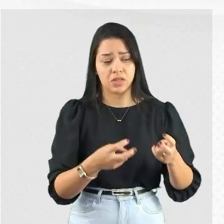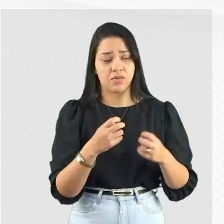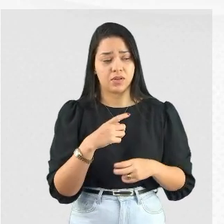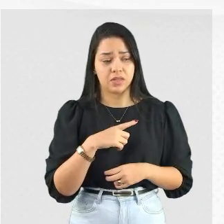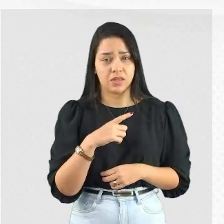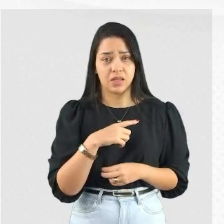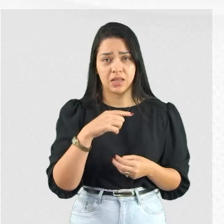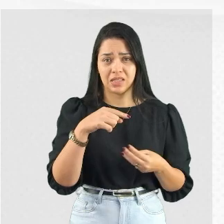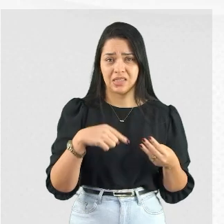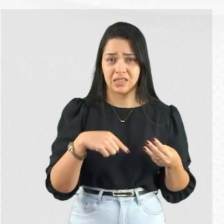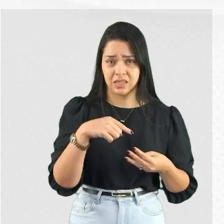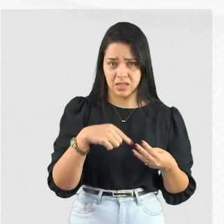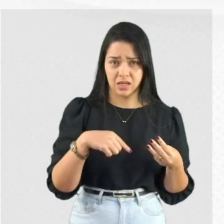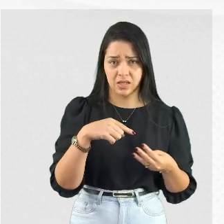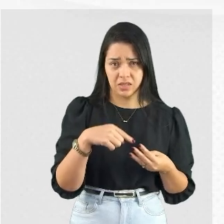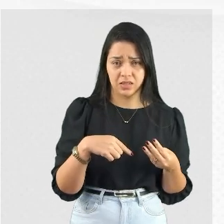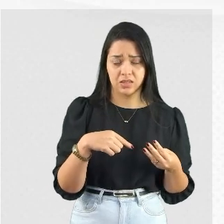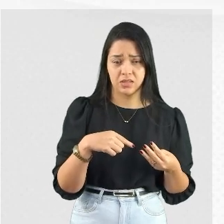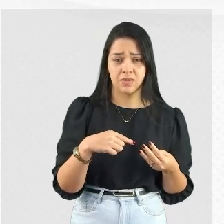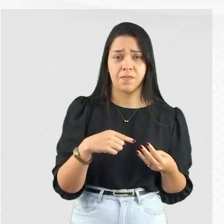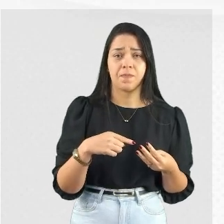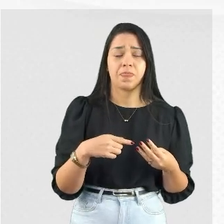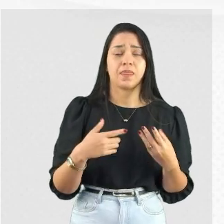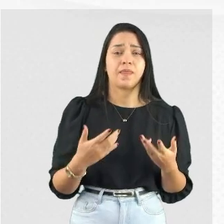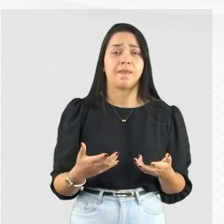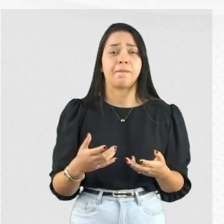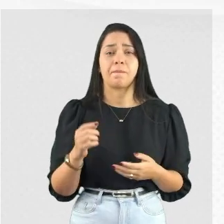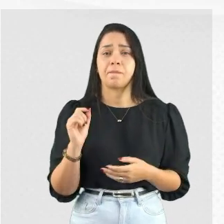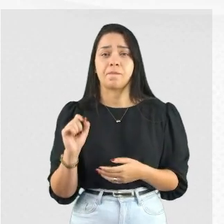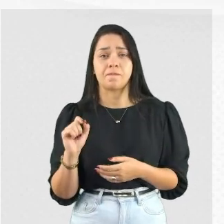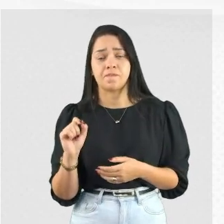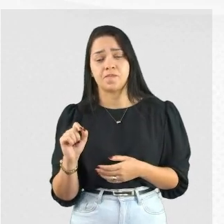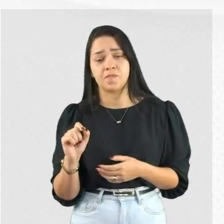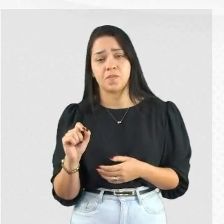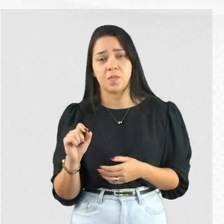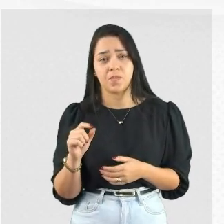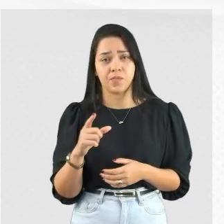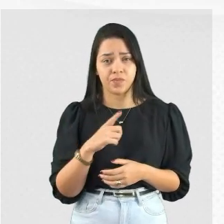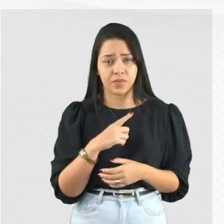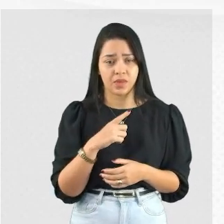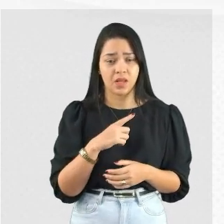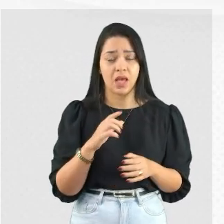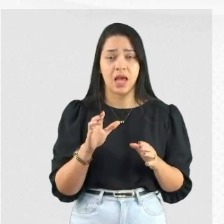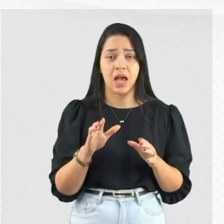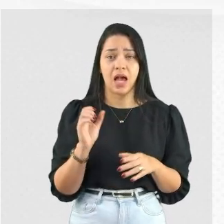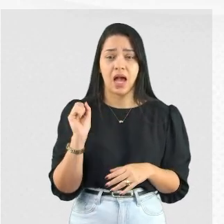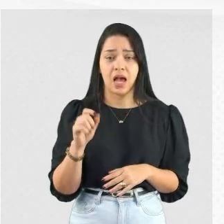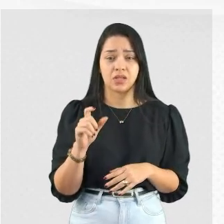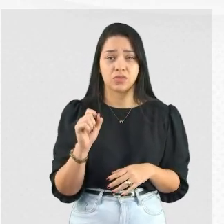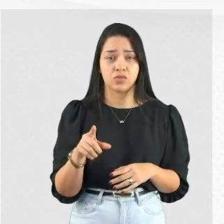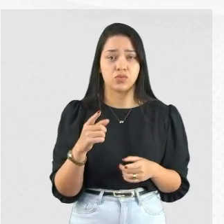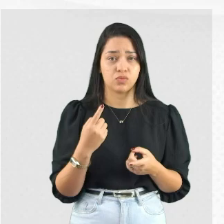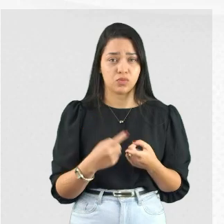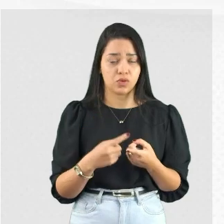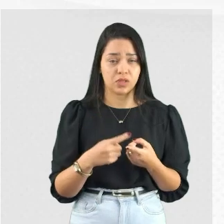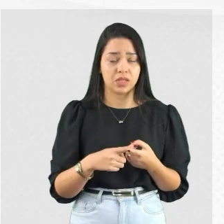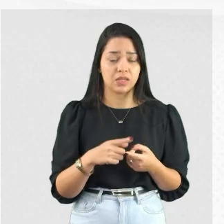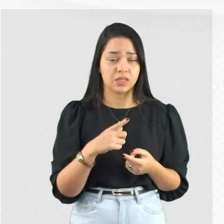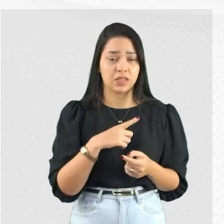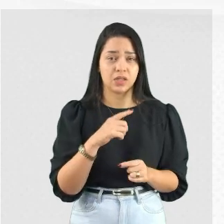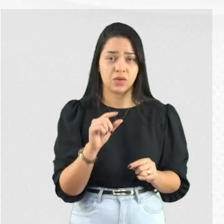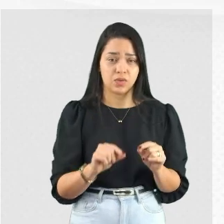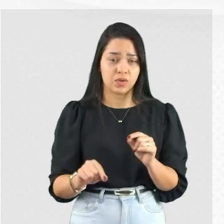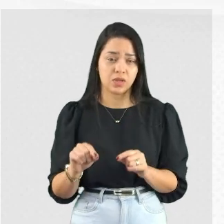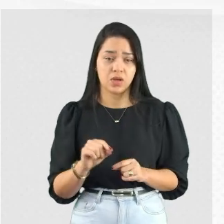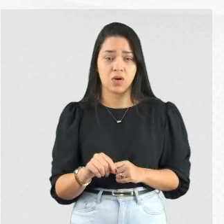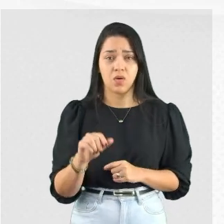3 indivíduos, né? Que vão ter a pelagem azul, por quê? Porque eles possuem o